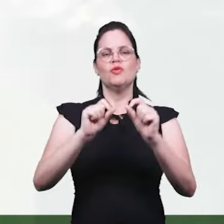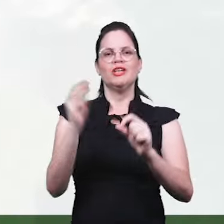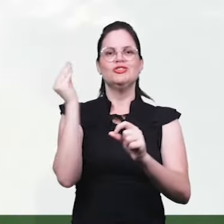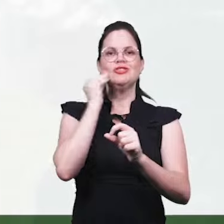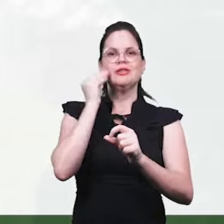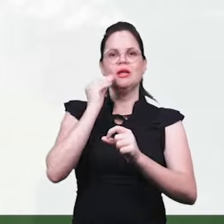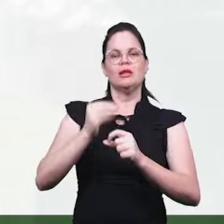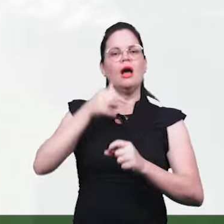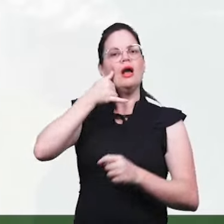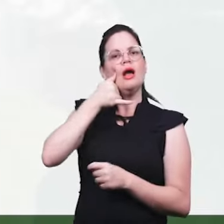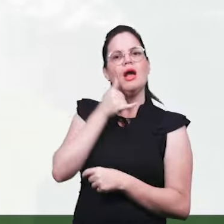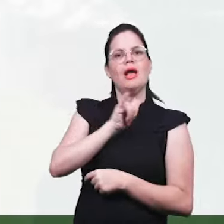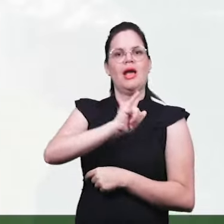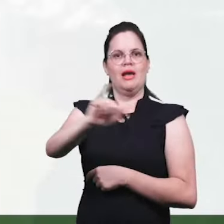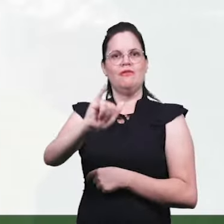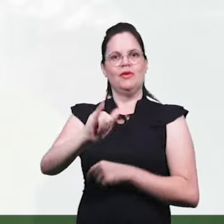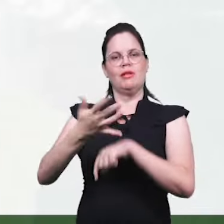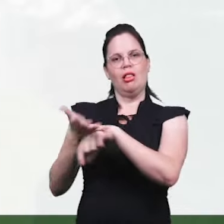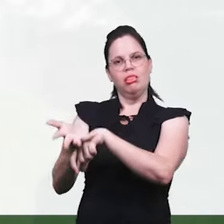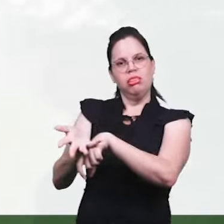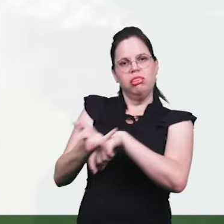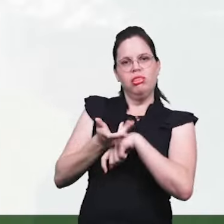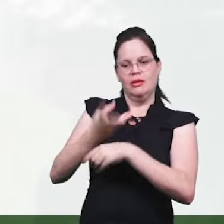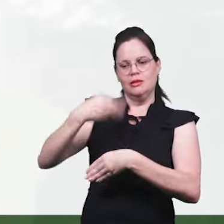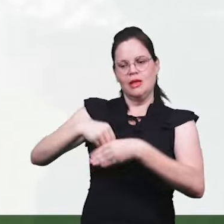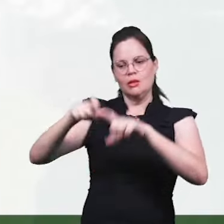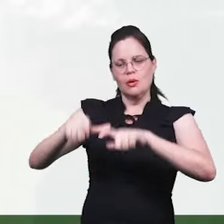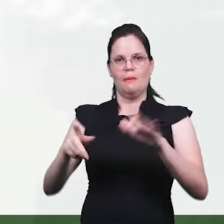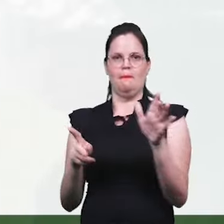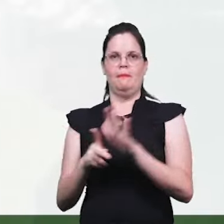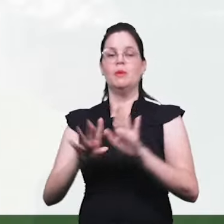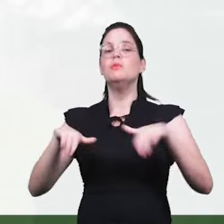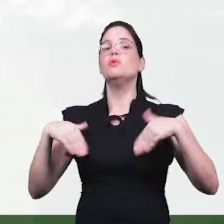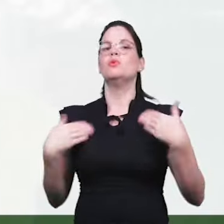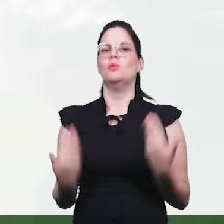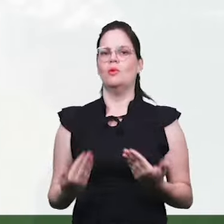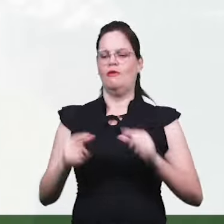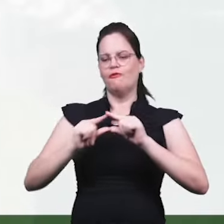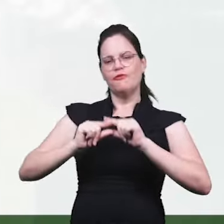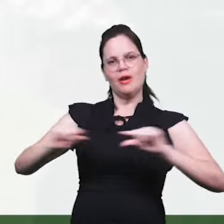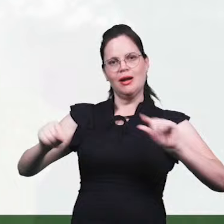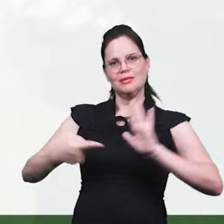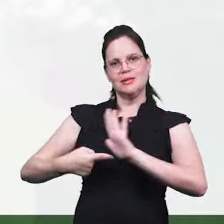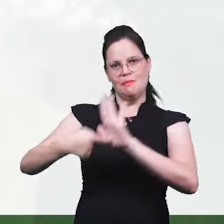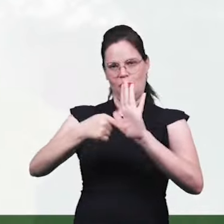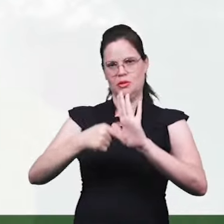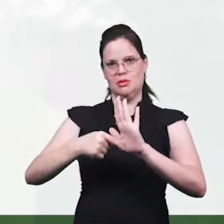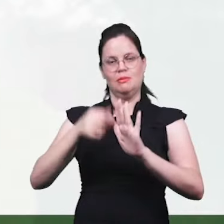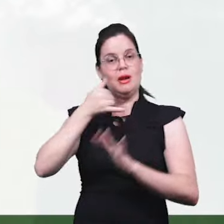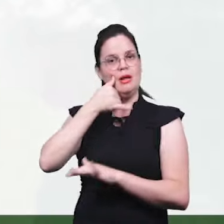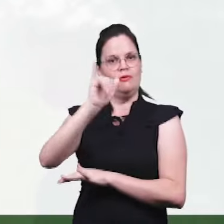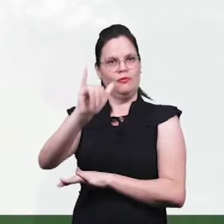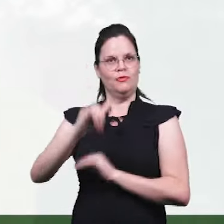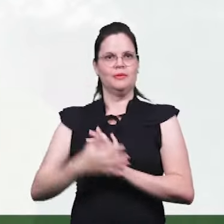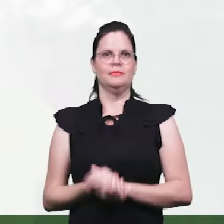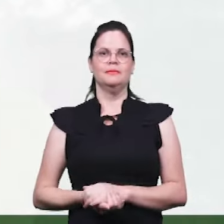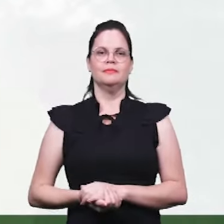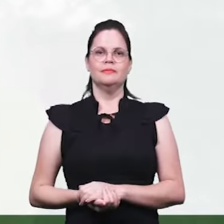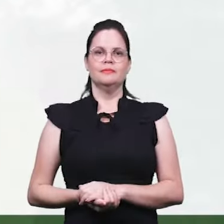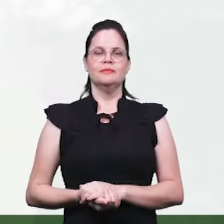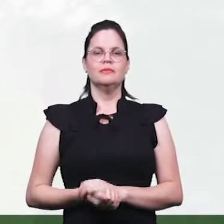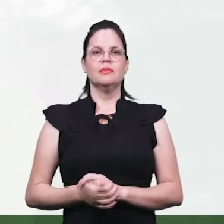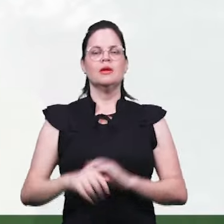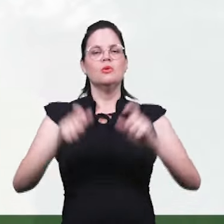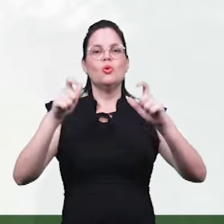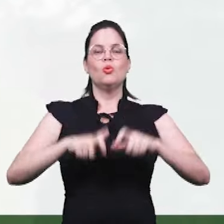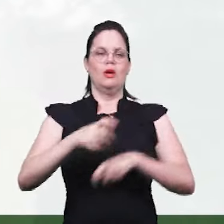combater os erros impostos à igreja em Pérgamo? Essa resposta nos virá agora exatamente lá do Rio